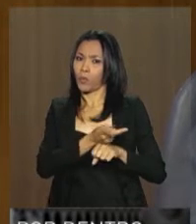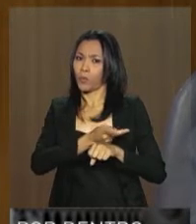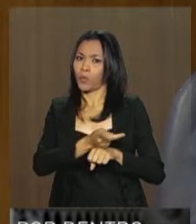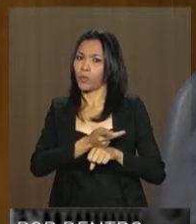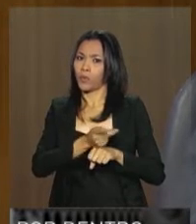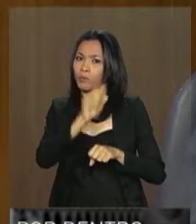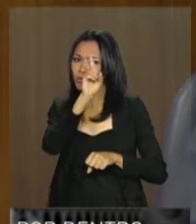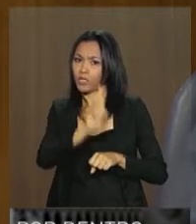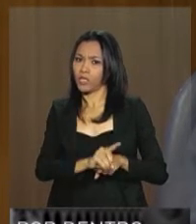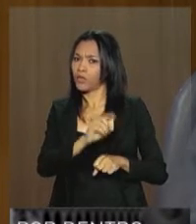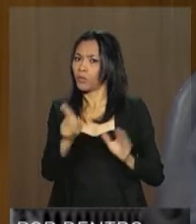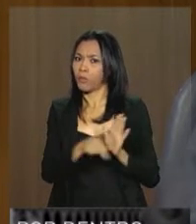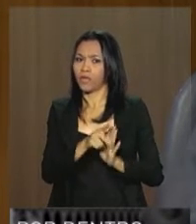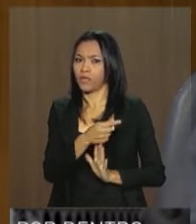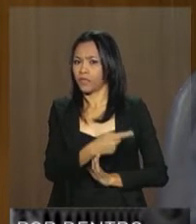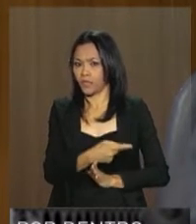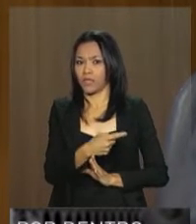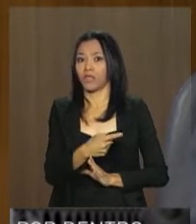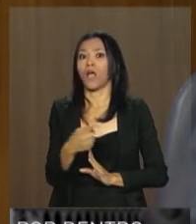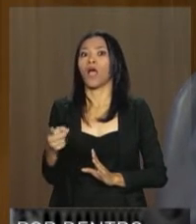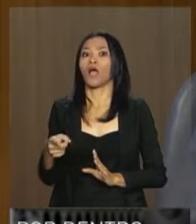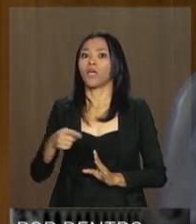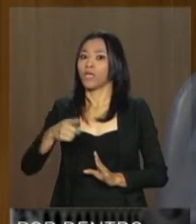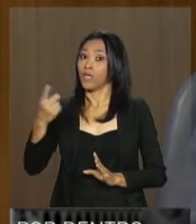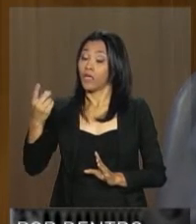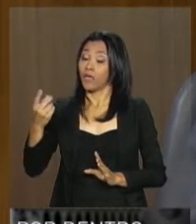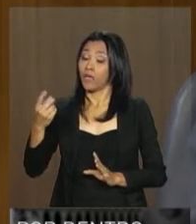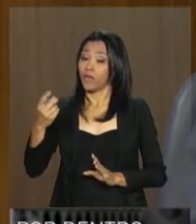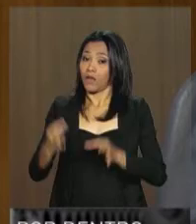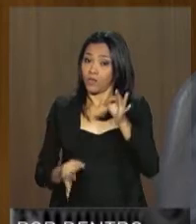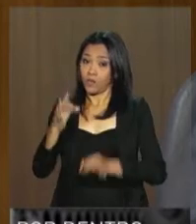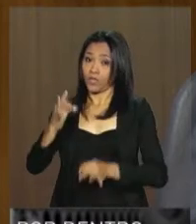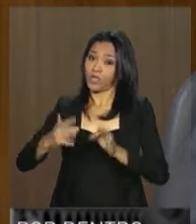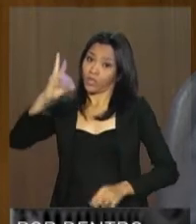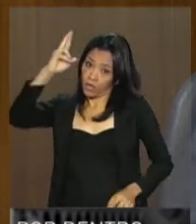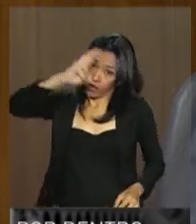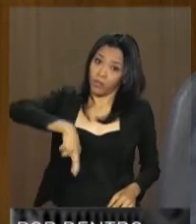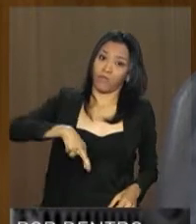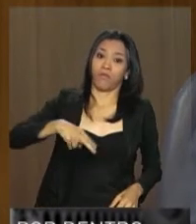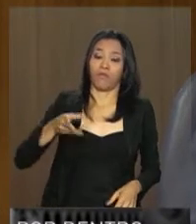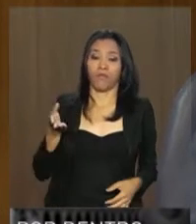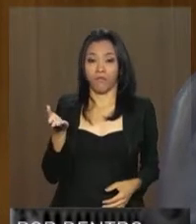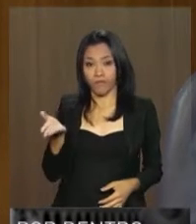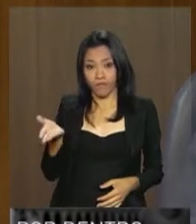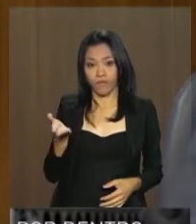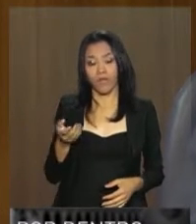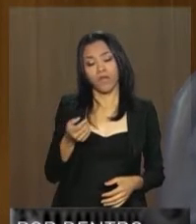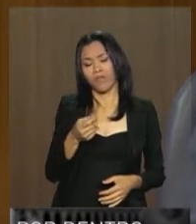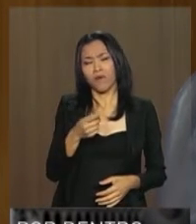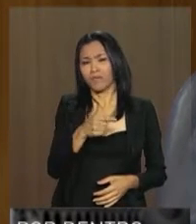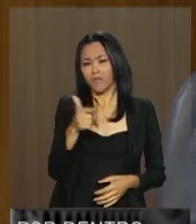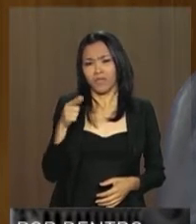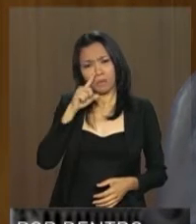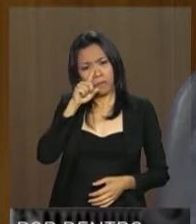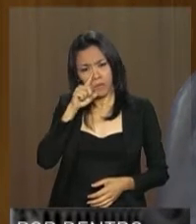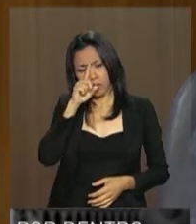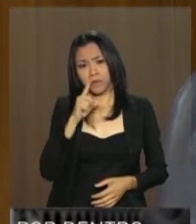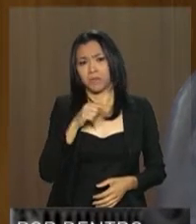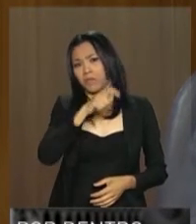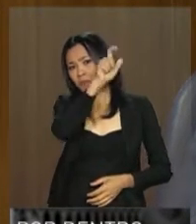que não tem então não há hipótese de que o trabalhador vem prejudicado com